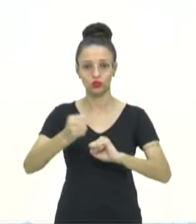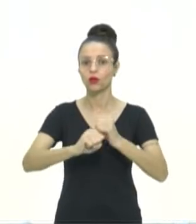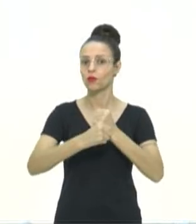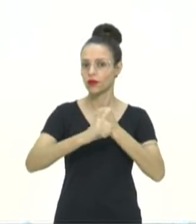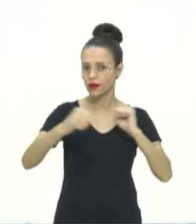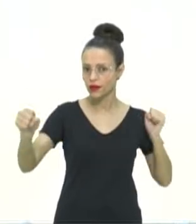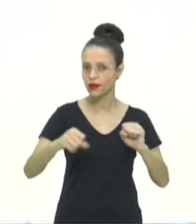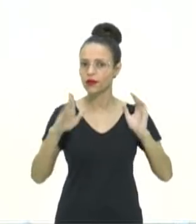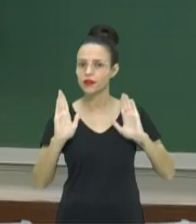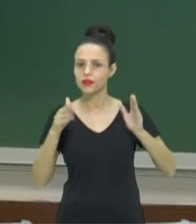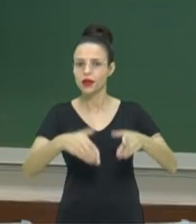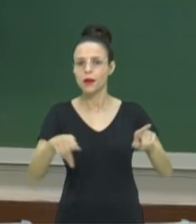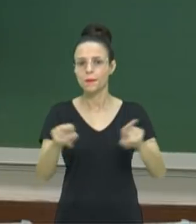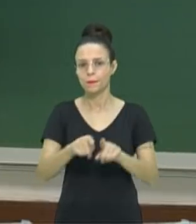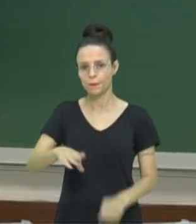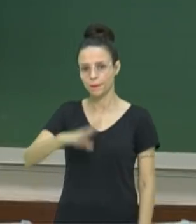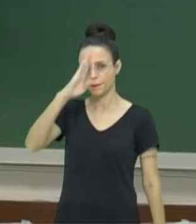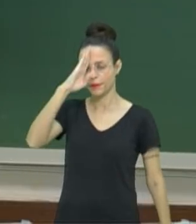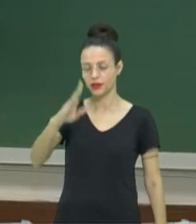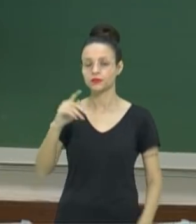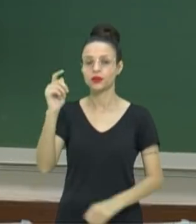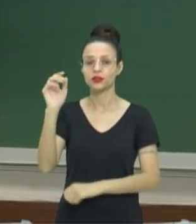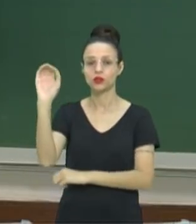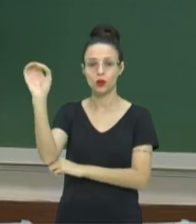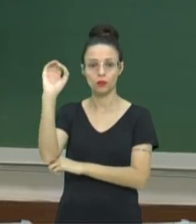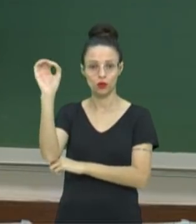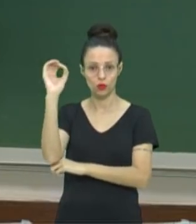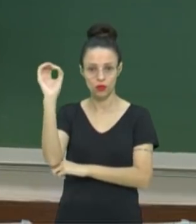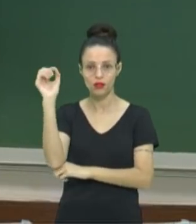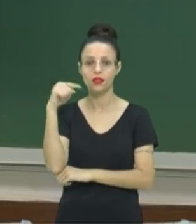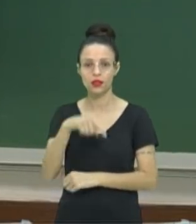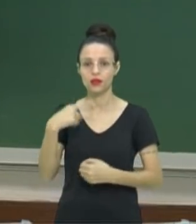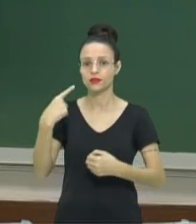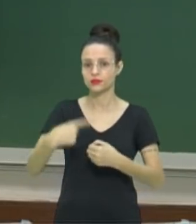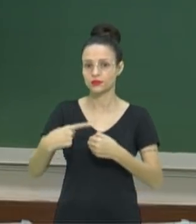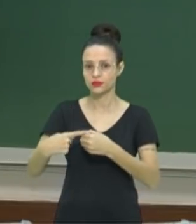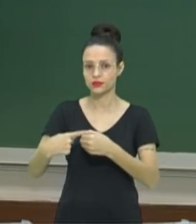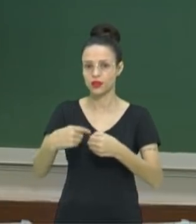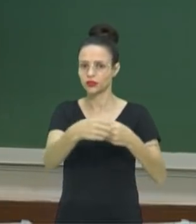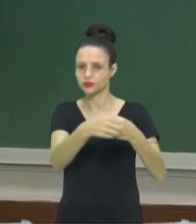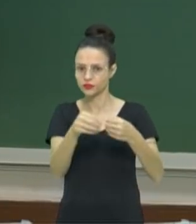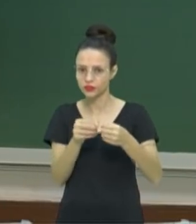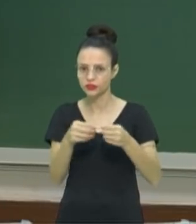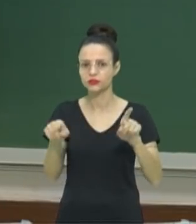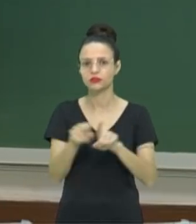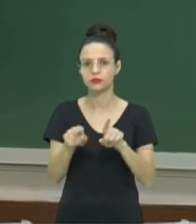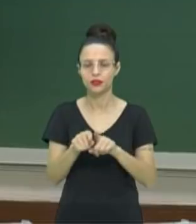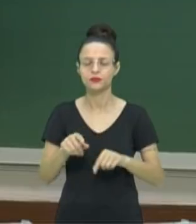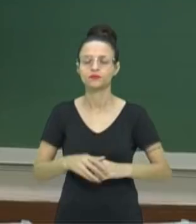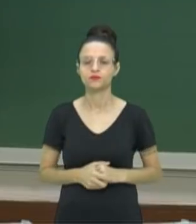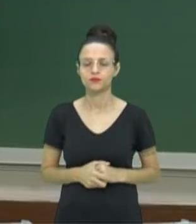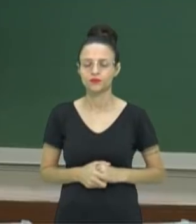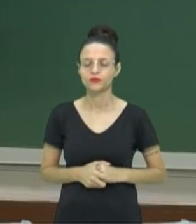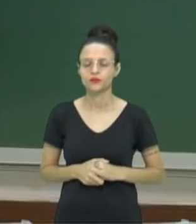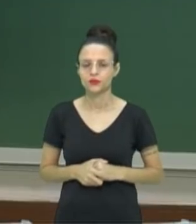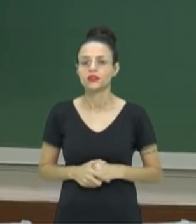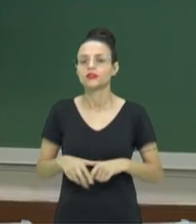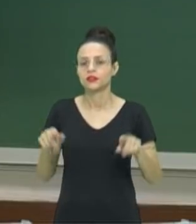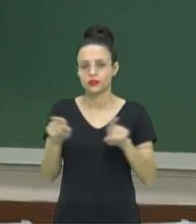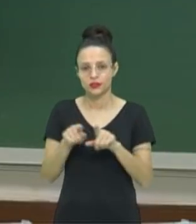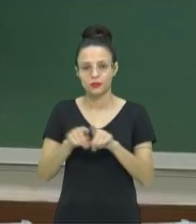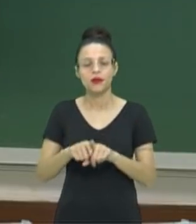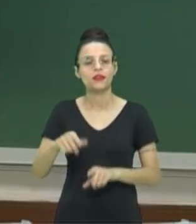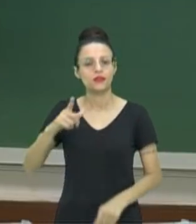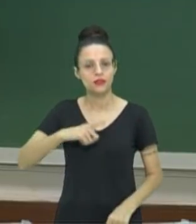grandes, concentrados, principalmente na grande Porto Alegre, digamos assim, cidades vizinhas a Porto Alegre, né? Além disso, nós vamos ter